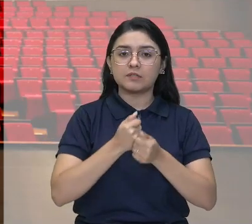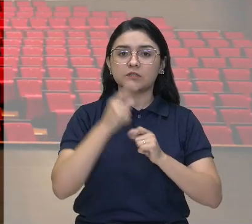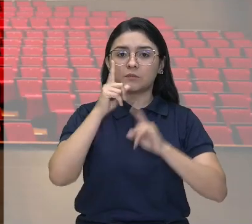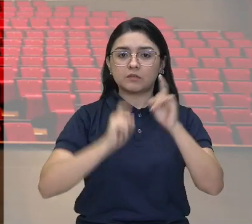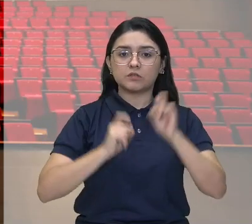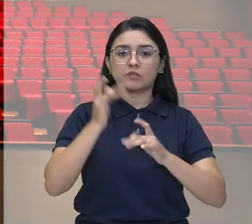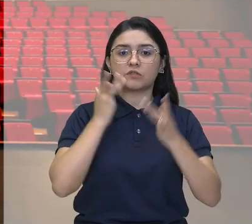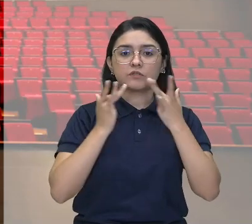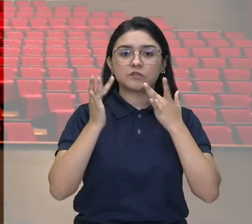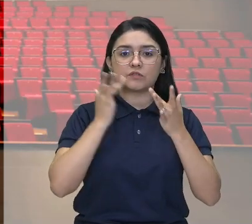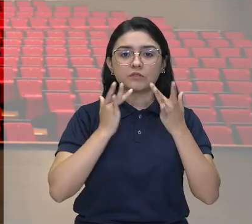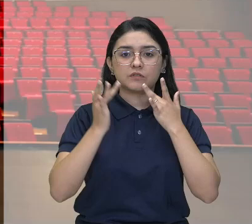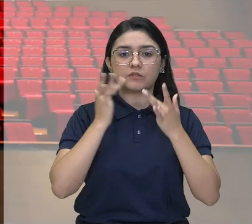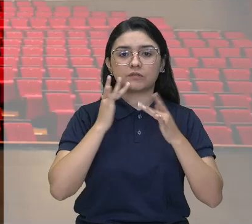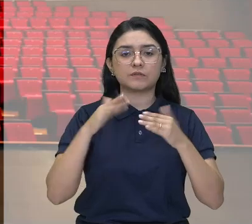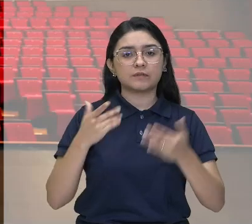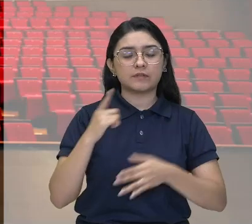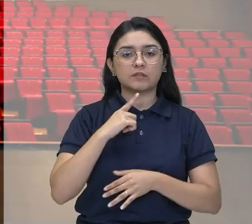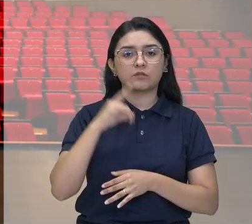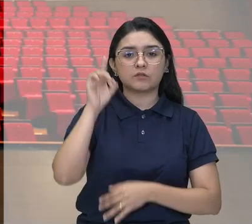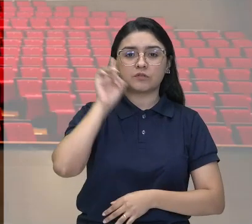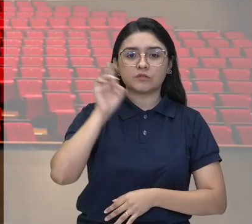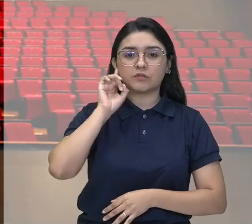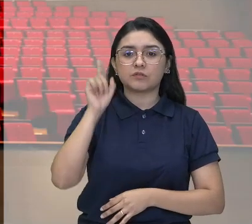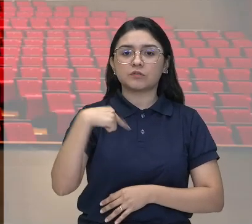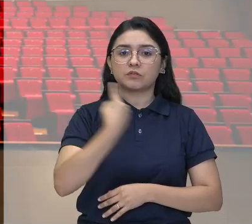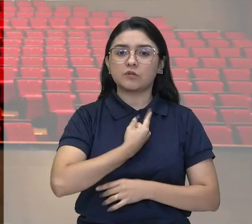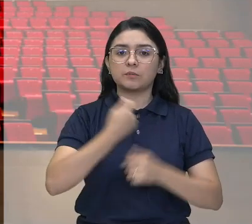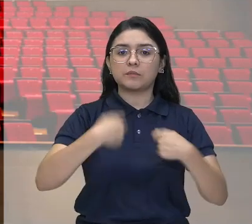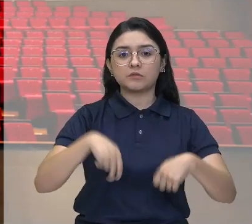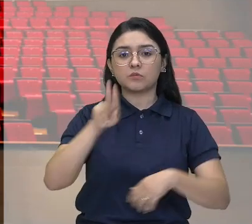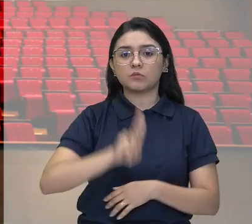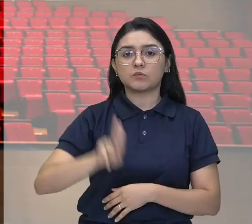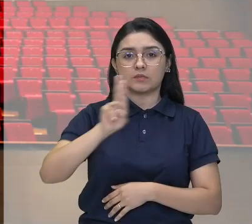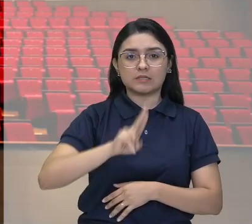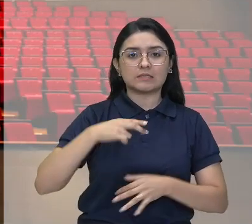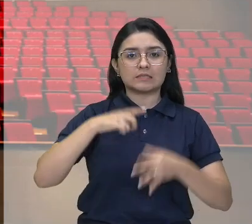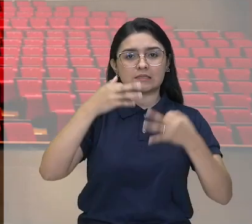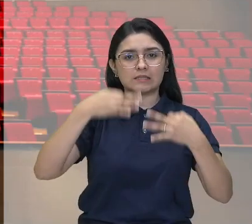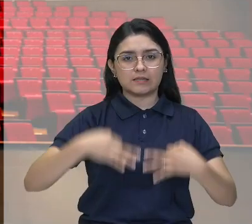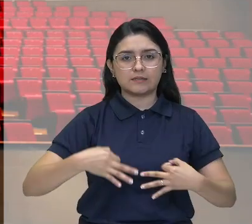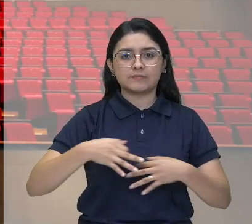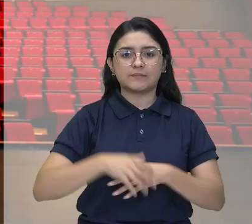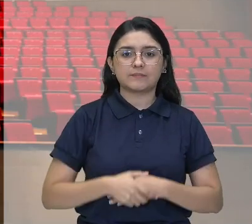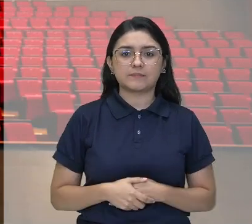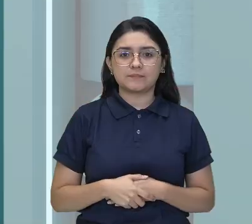ela nos dá no nosso dia a dia. Mas precisamos usá-la de maneira correta.